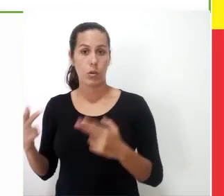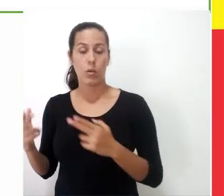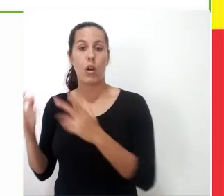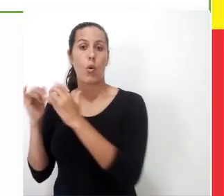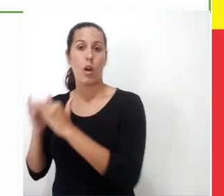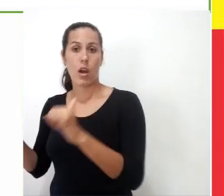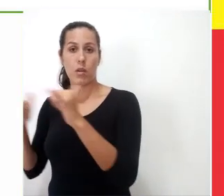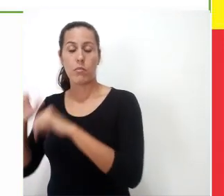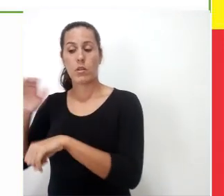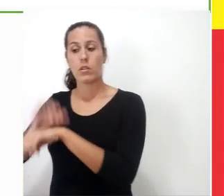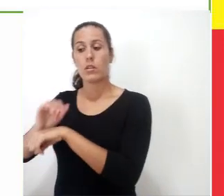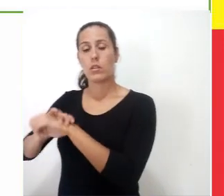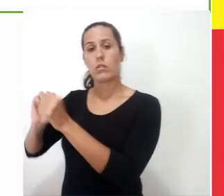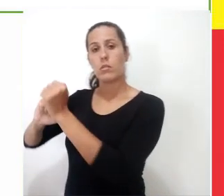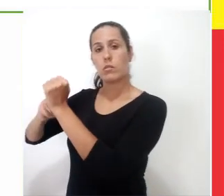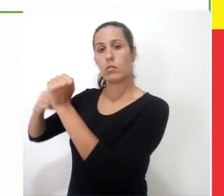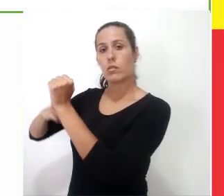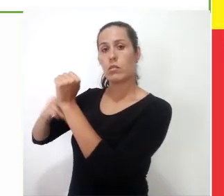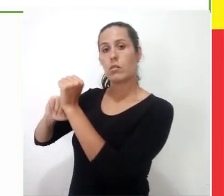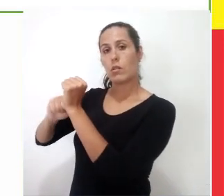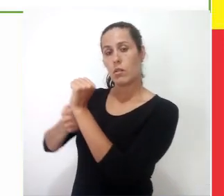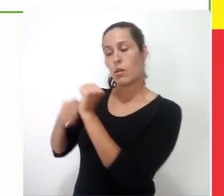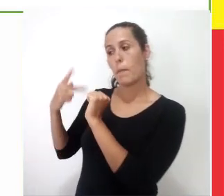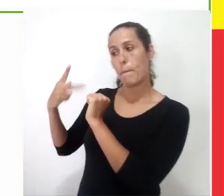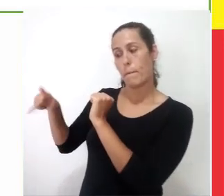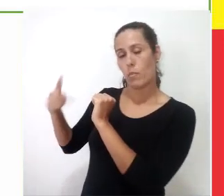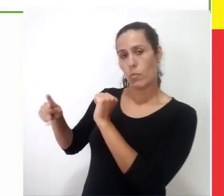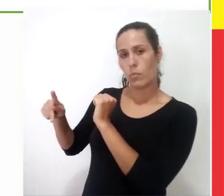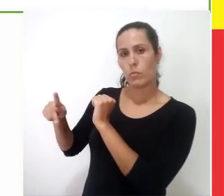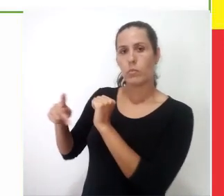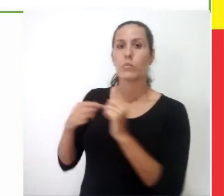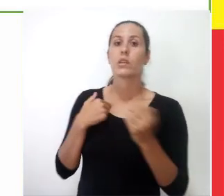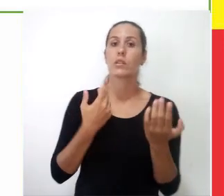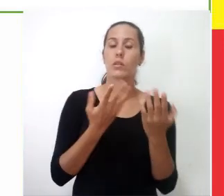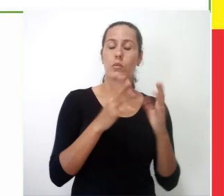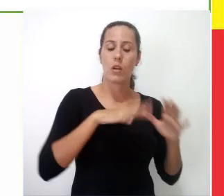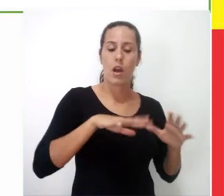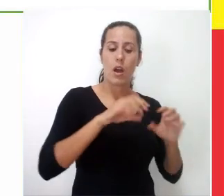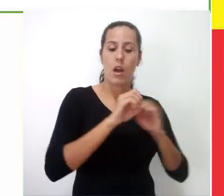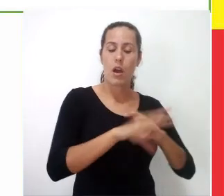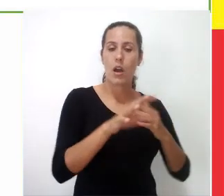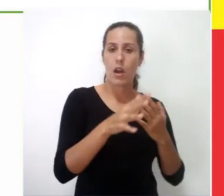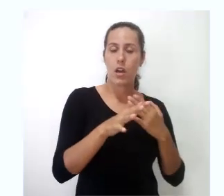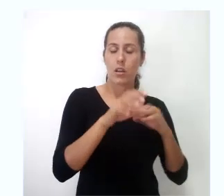educacionais devem ser responsáveis pelo sigilo do Enem. Isso é um exemplo de